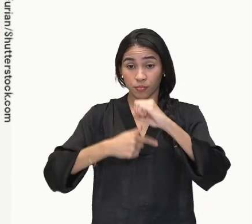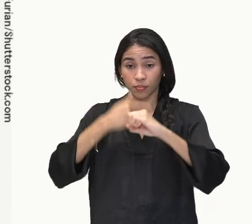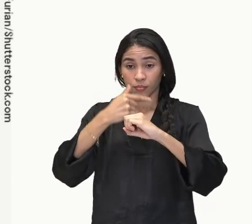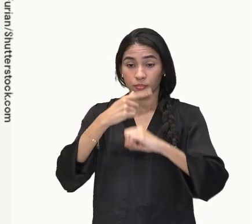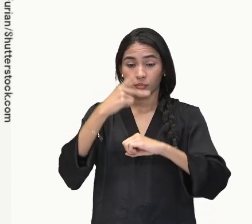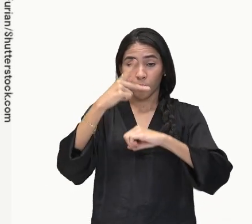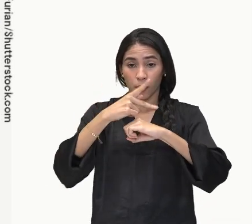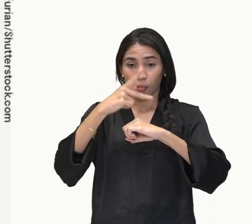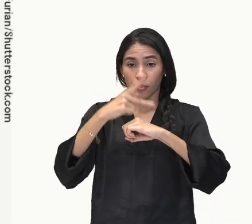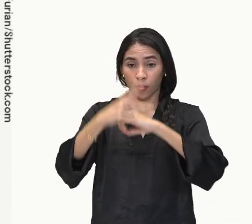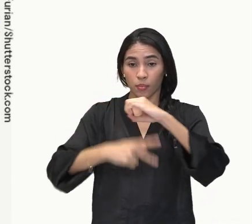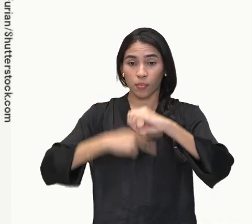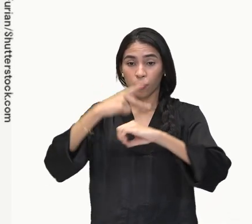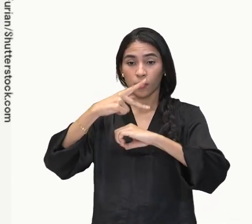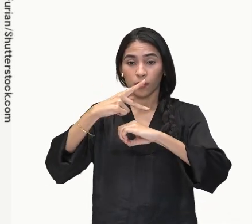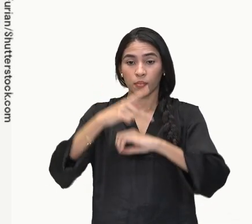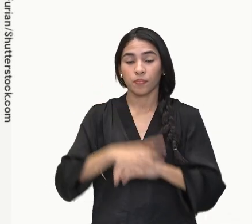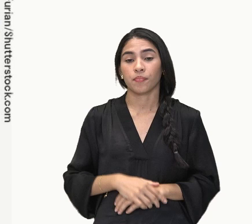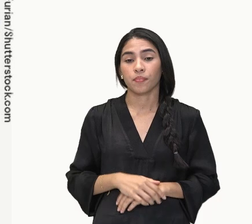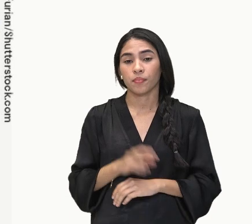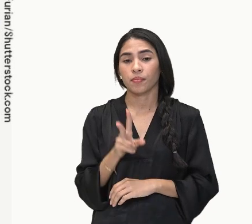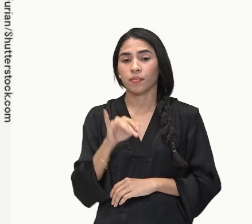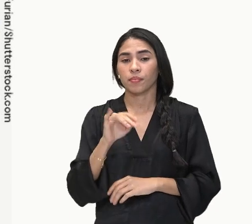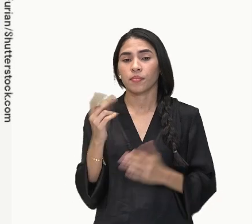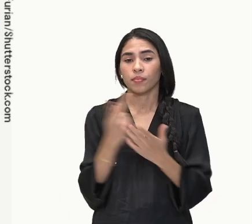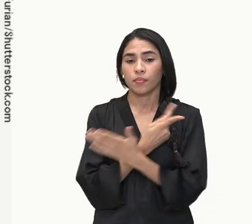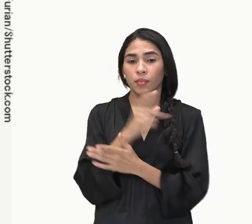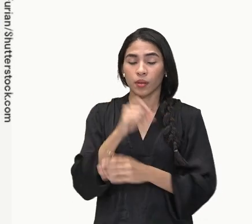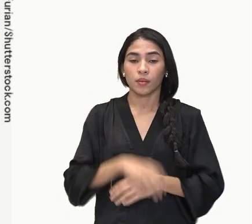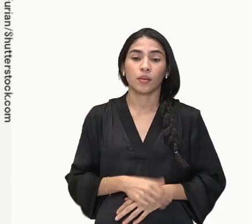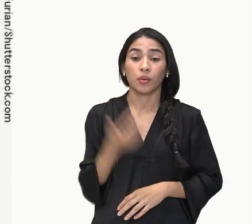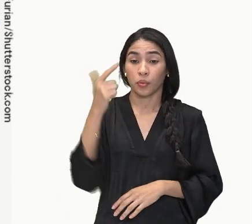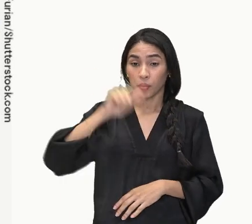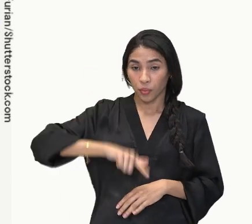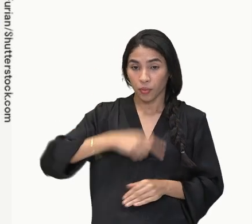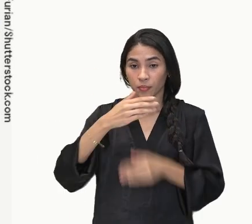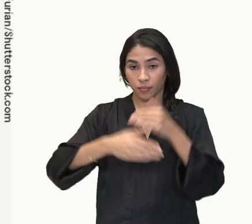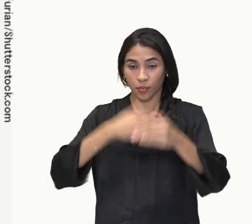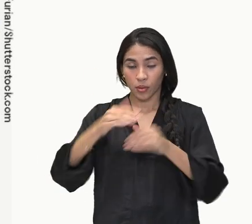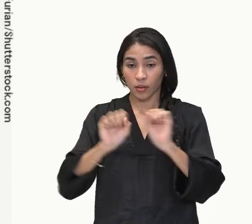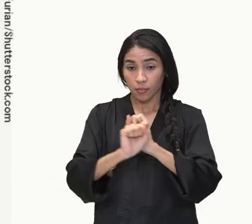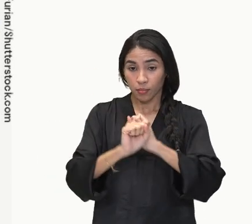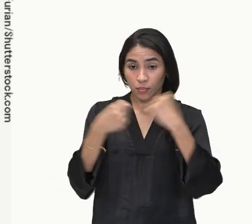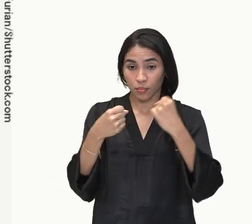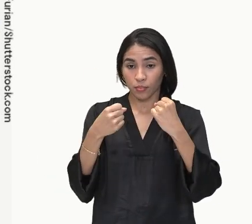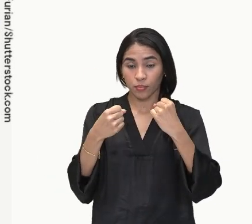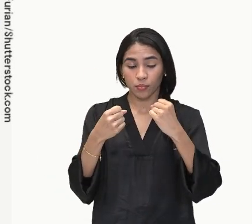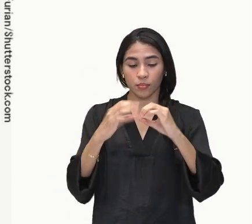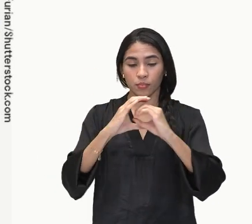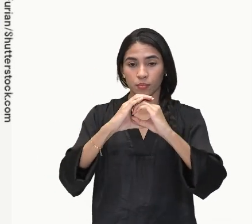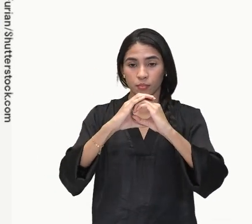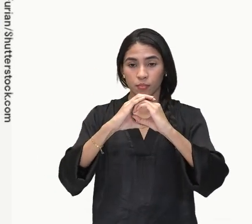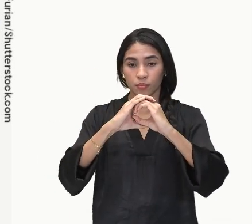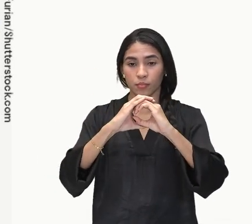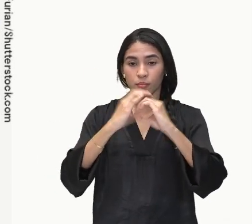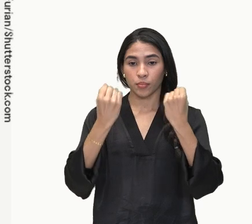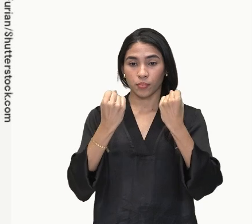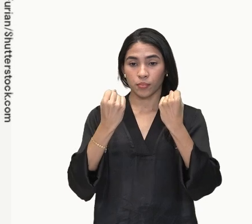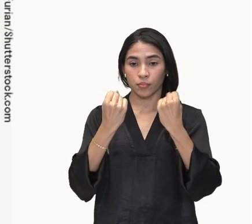prótons que são formados, vai acontecer o quê? Novamente, o processo de fissão nuclear, né? Então, eles